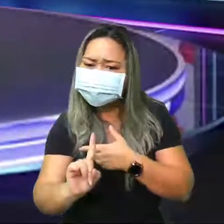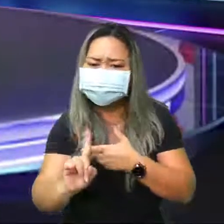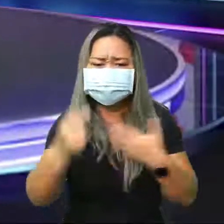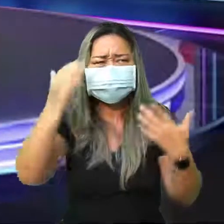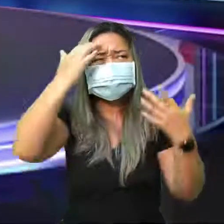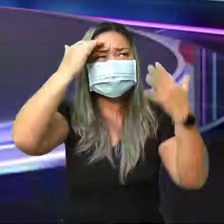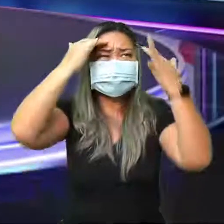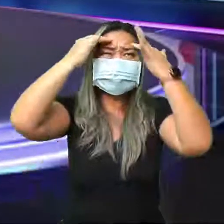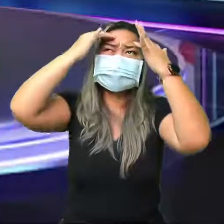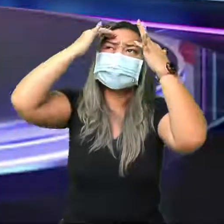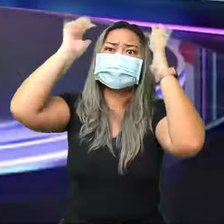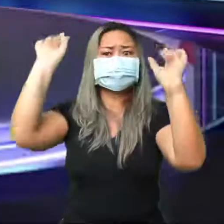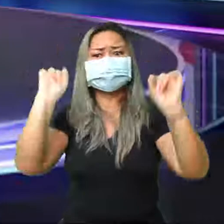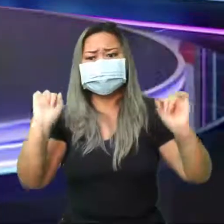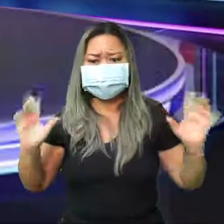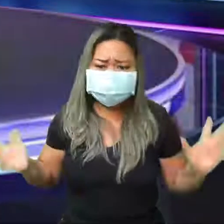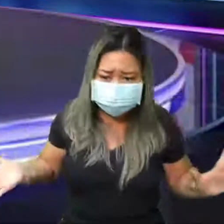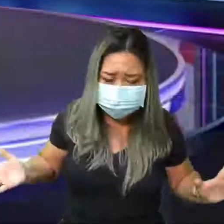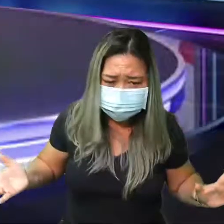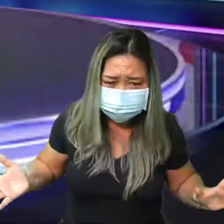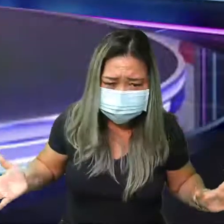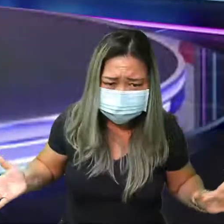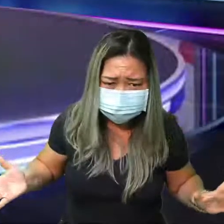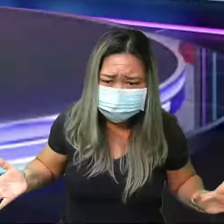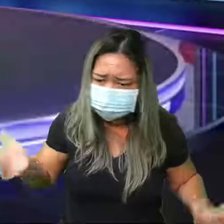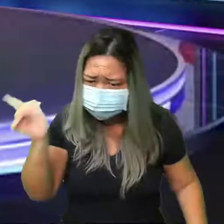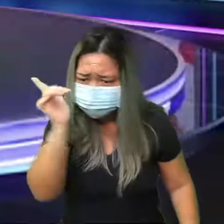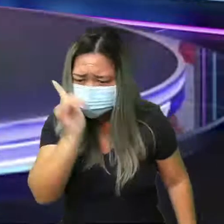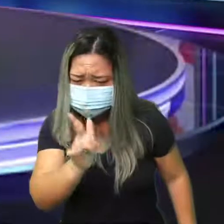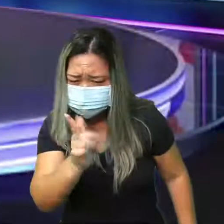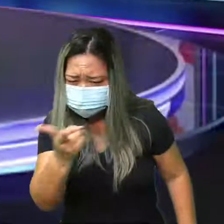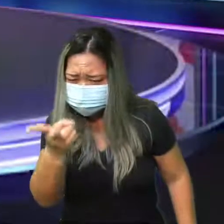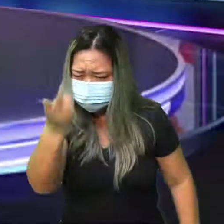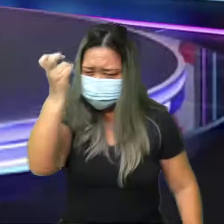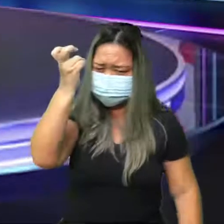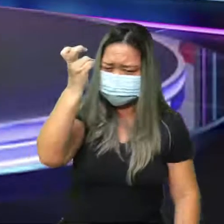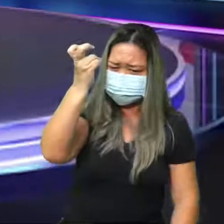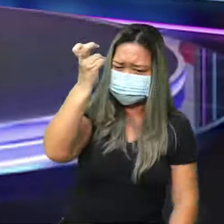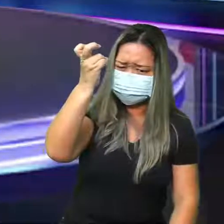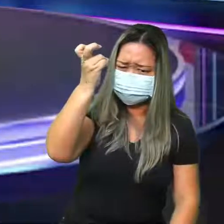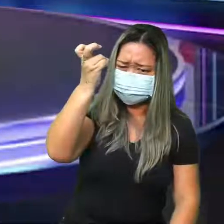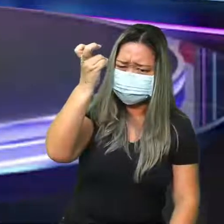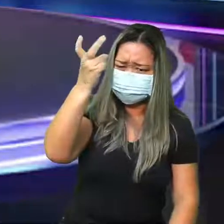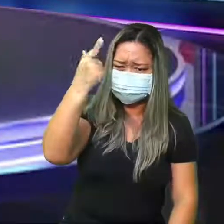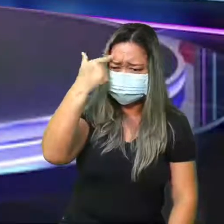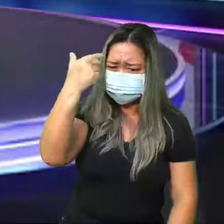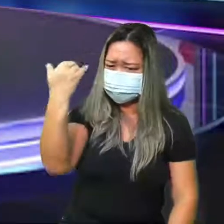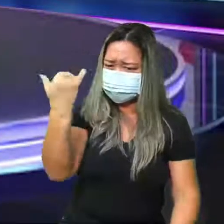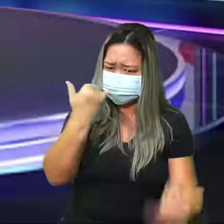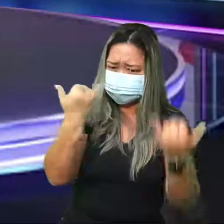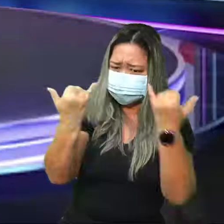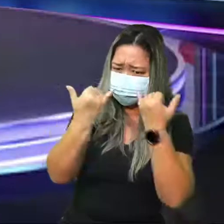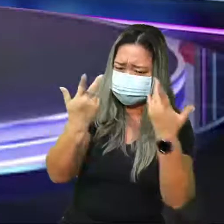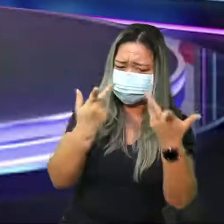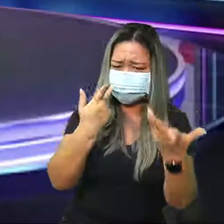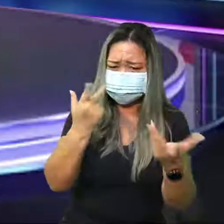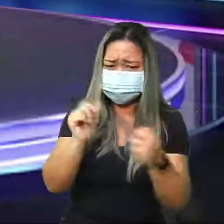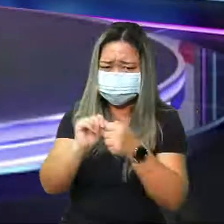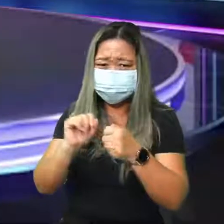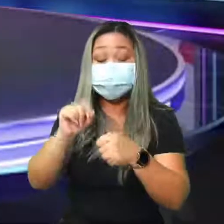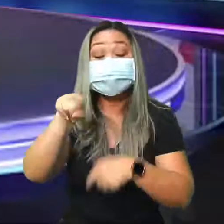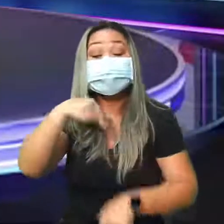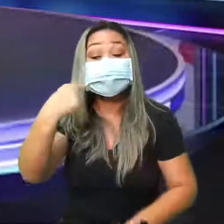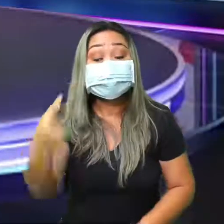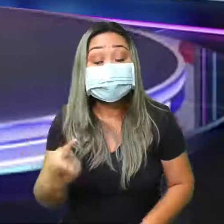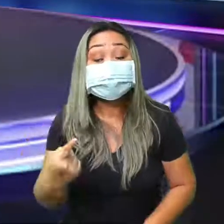zoeira na minha cabeça. Então, o que é? Você conseguiu captar a mensagem quando eu falei que